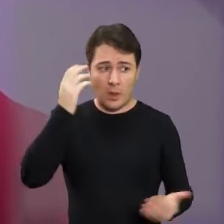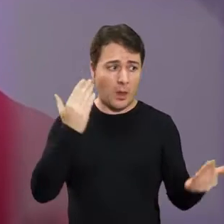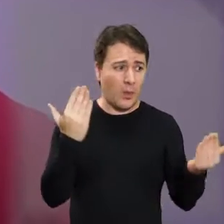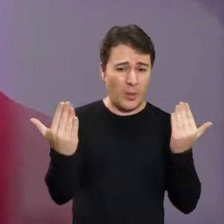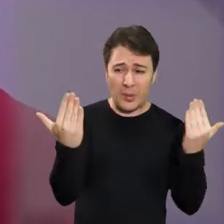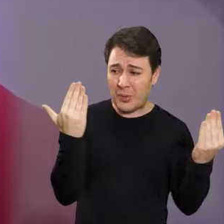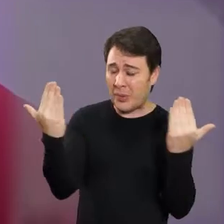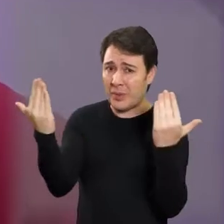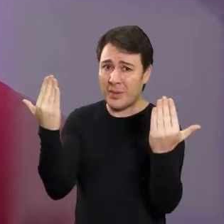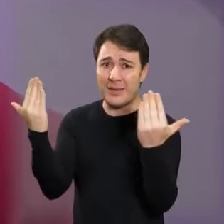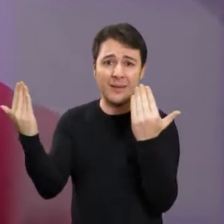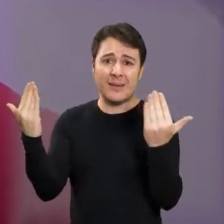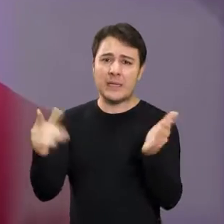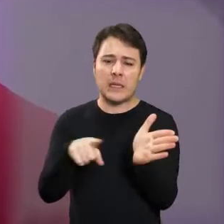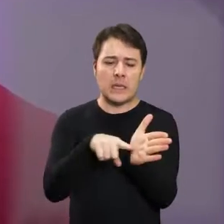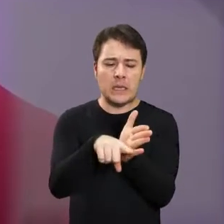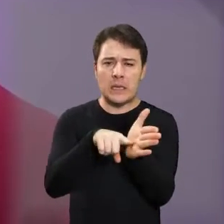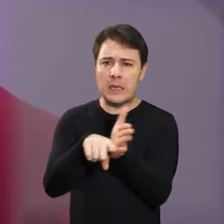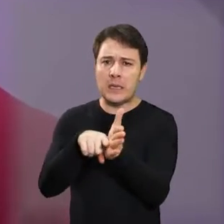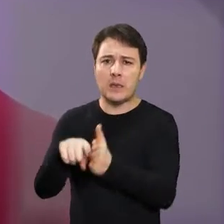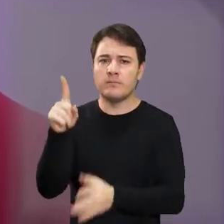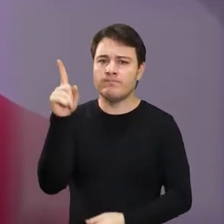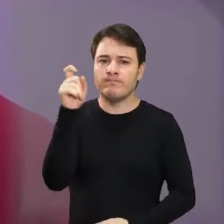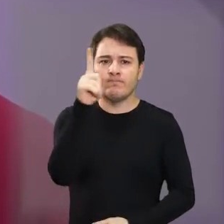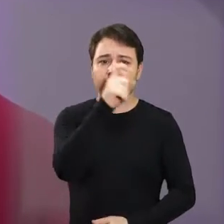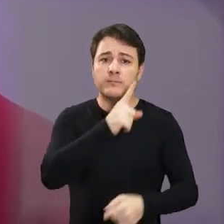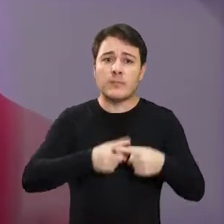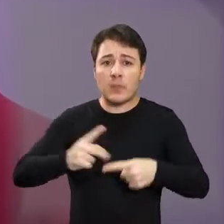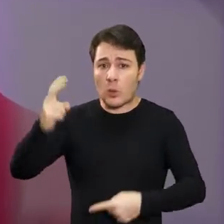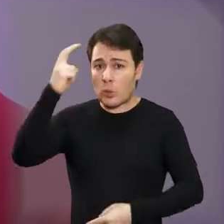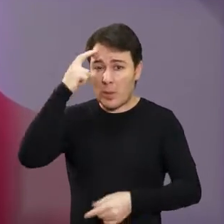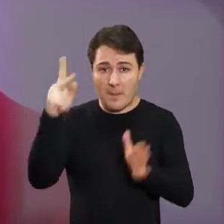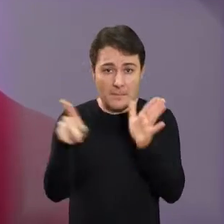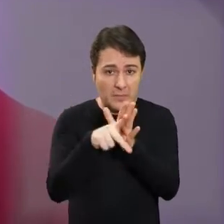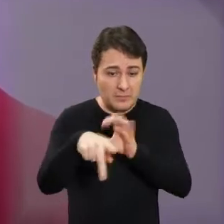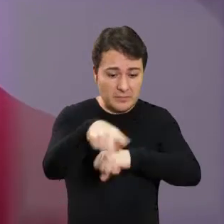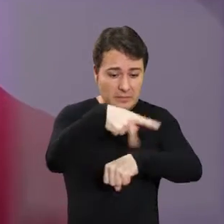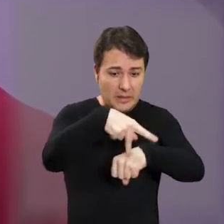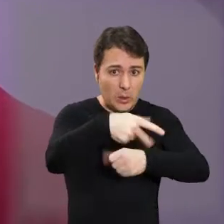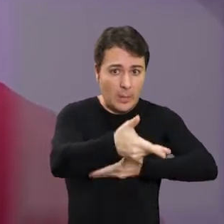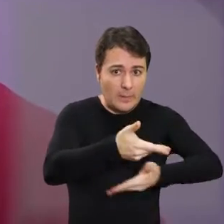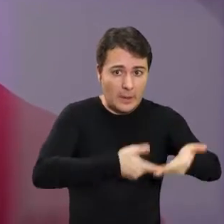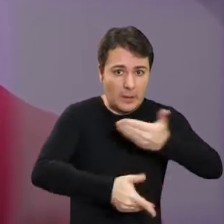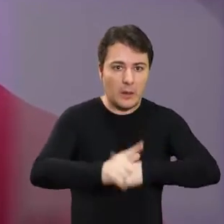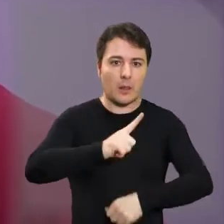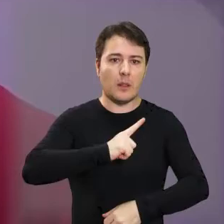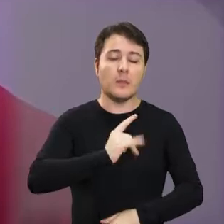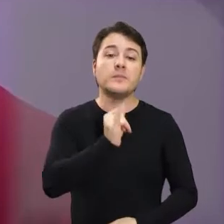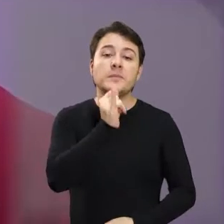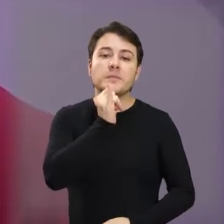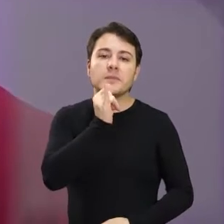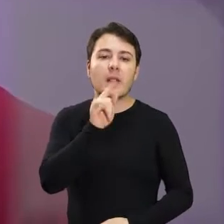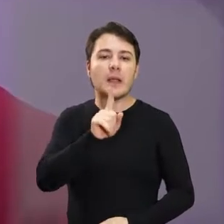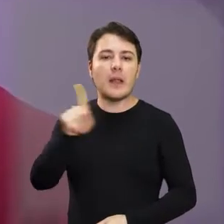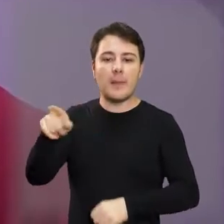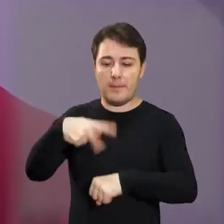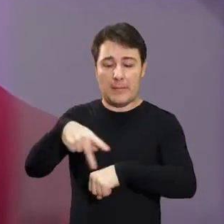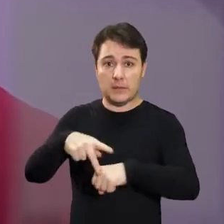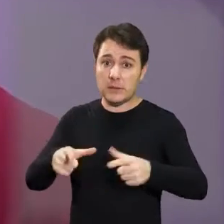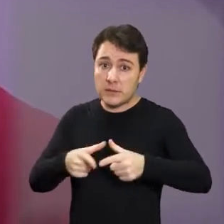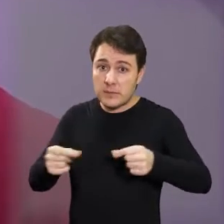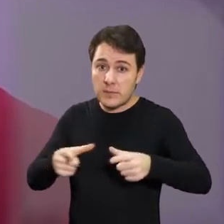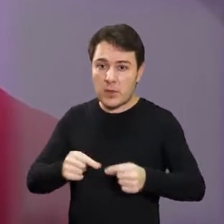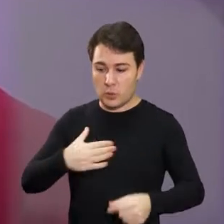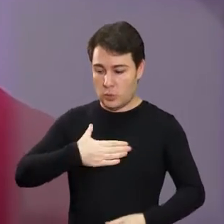impacto cultural, visto que cultura não é uma coisa exclusiva de um país específico. Mas, por exemplo, no Japão, a ideia de